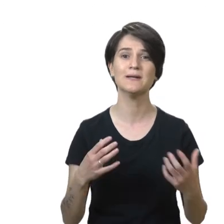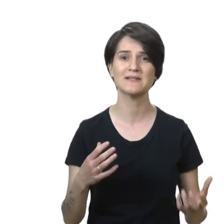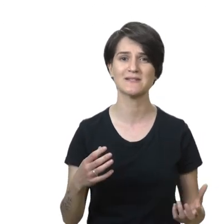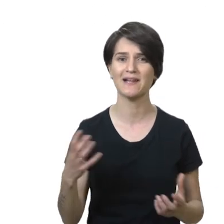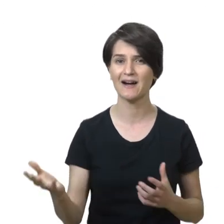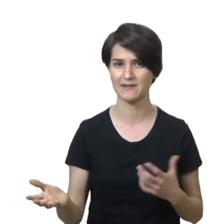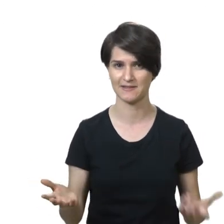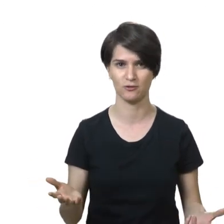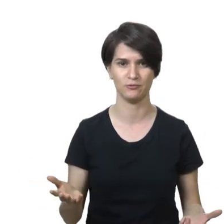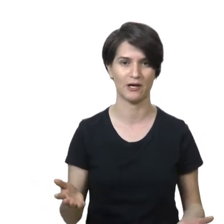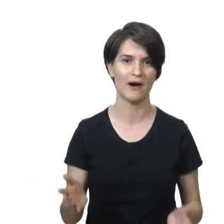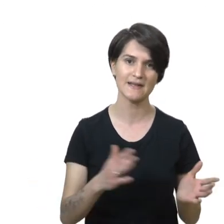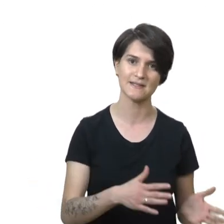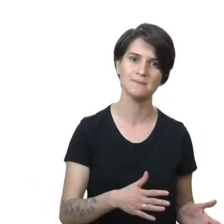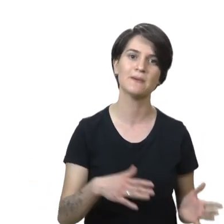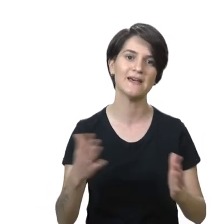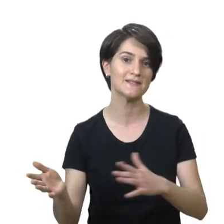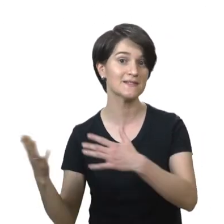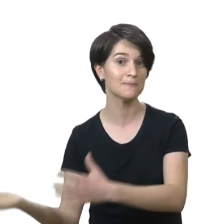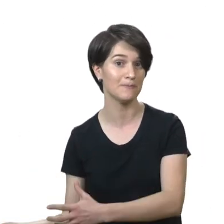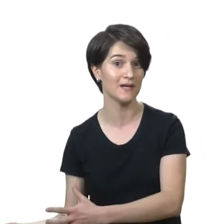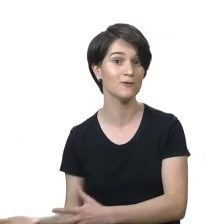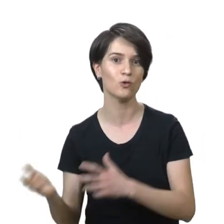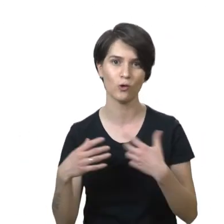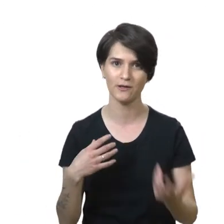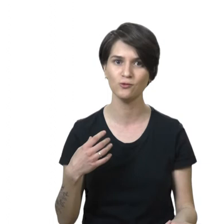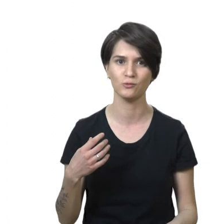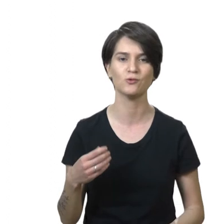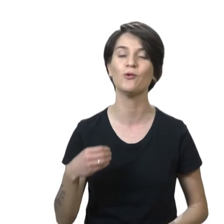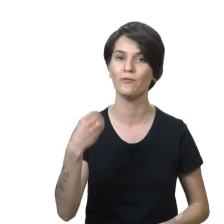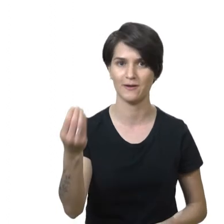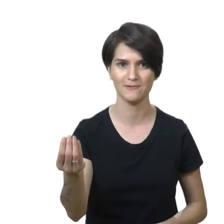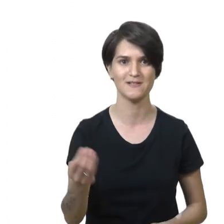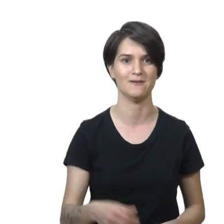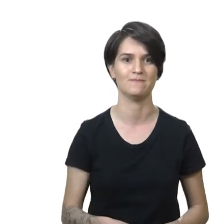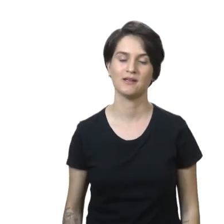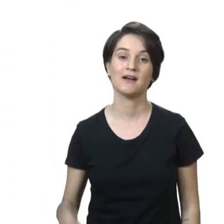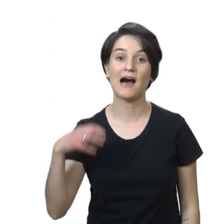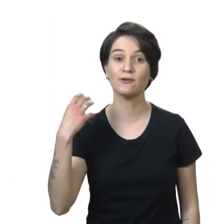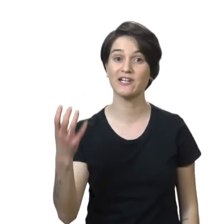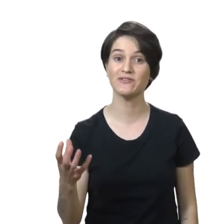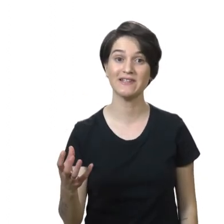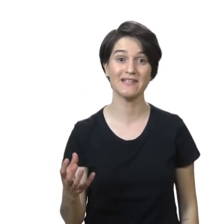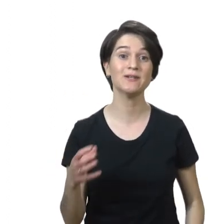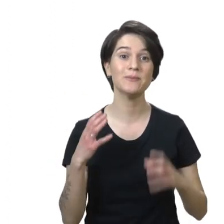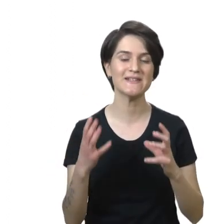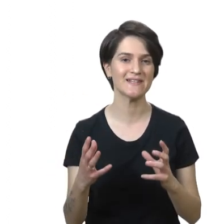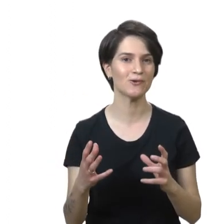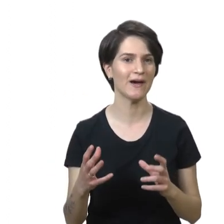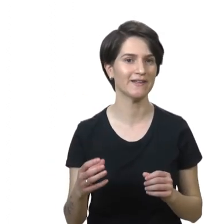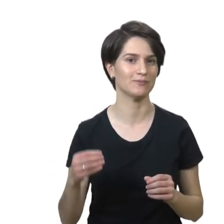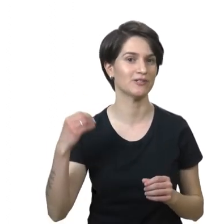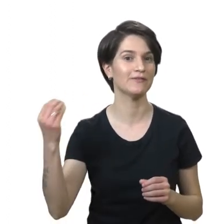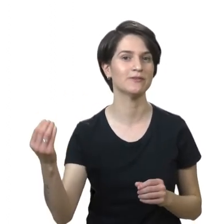entanto, ambas as palavras estão no plural. Assim, países também concorda em número com o verbo ser. A alternativa D também